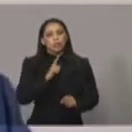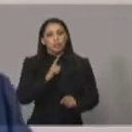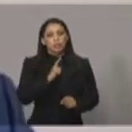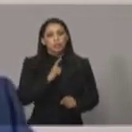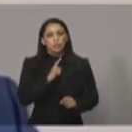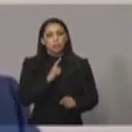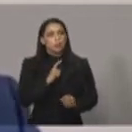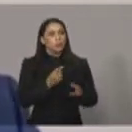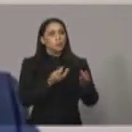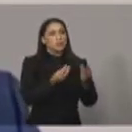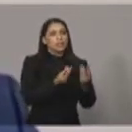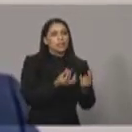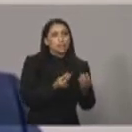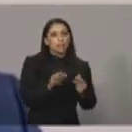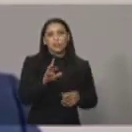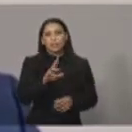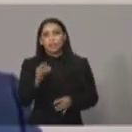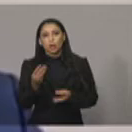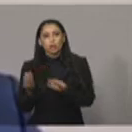e não sensíveis,